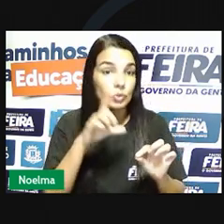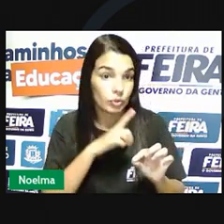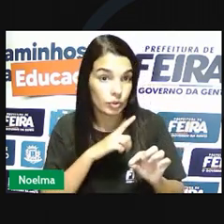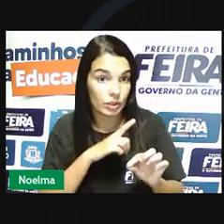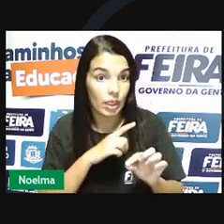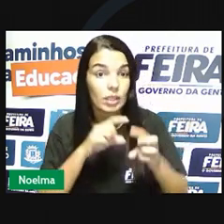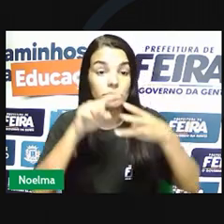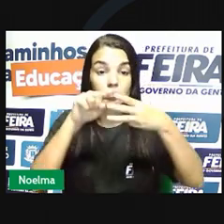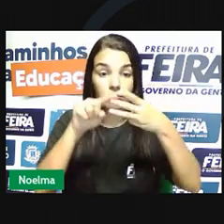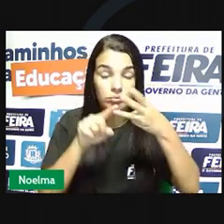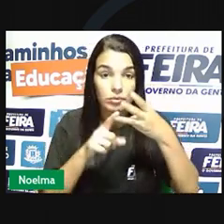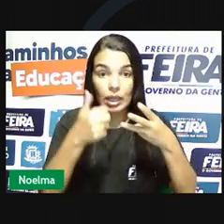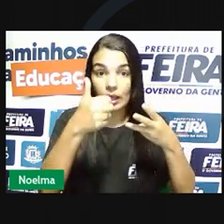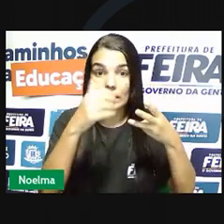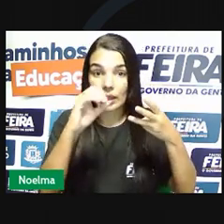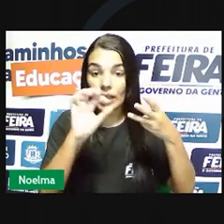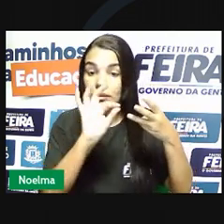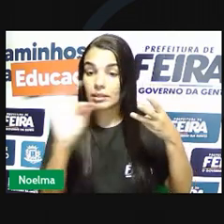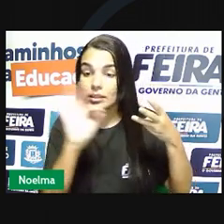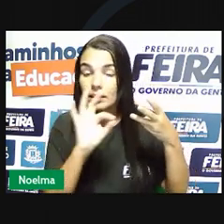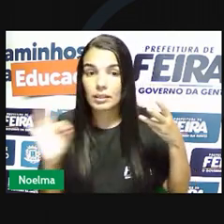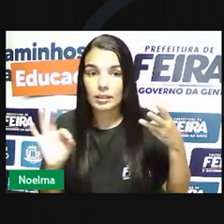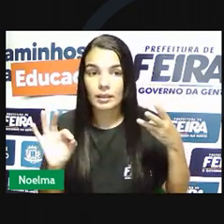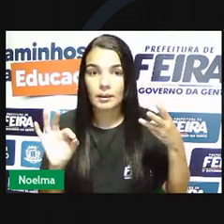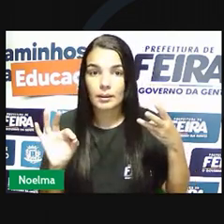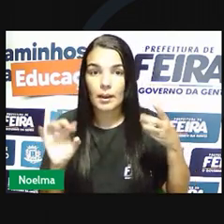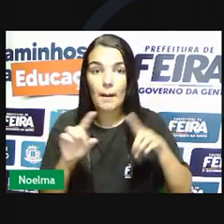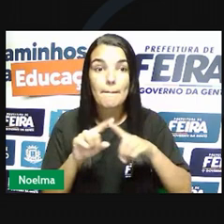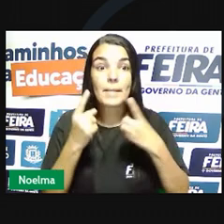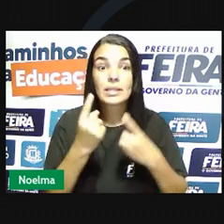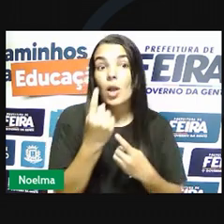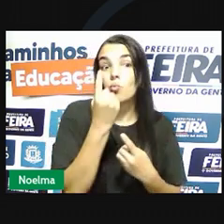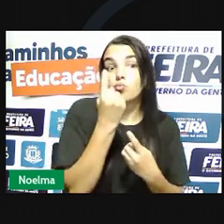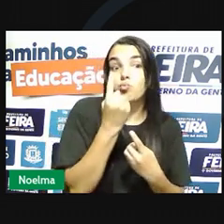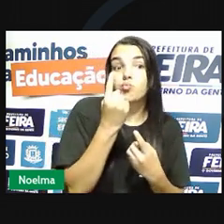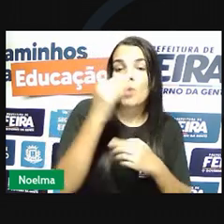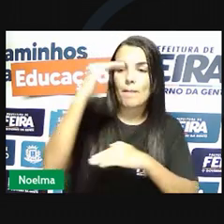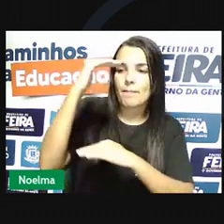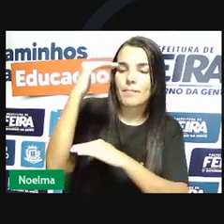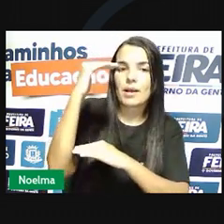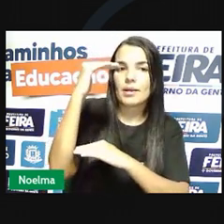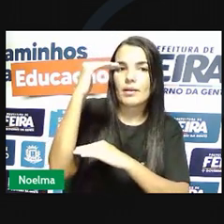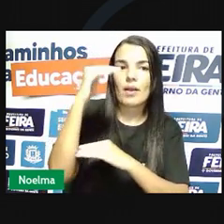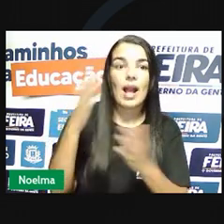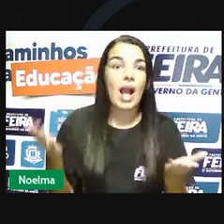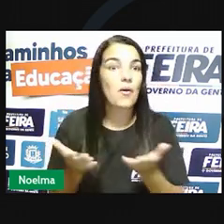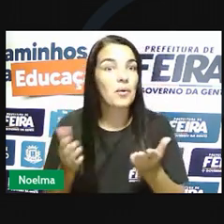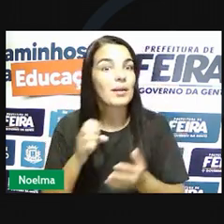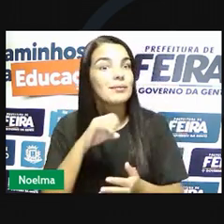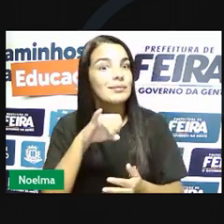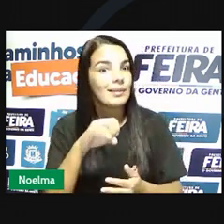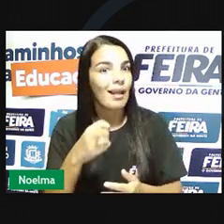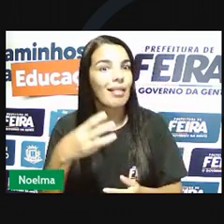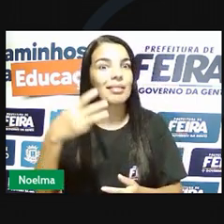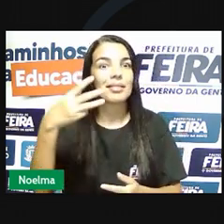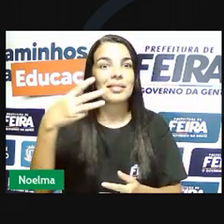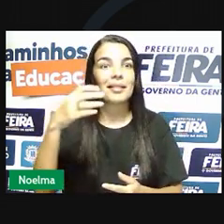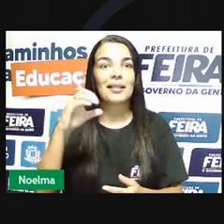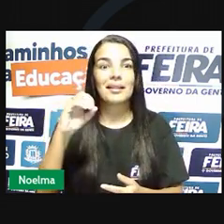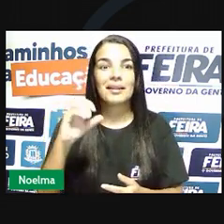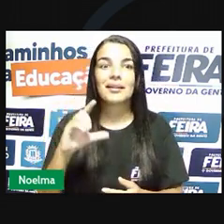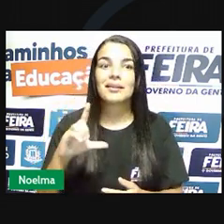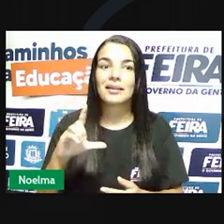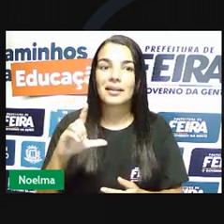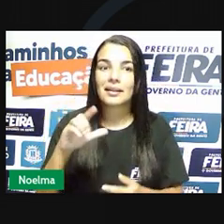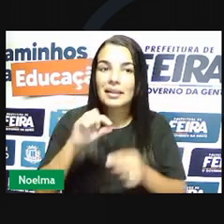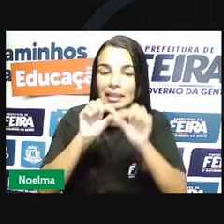desenvolvimento e conclusão, mas em um parágrafo. Agora, se ela tem 30 linhas, ela vai ter a mesma estrutura. Introdução,